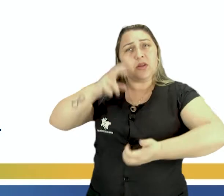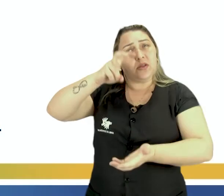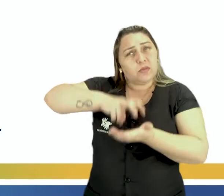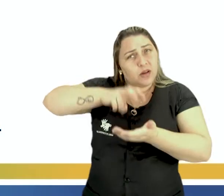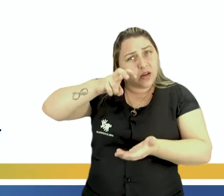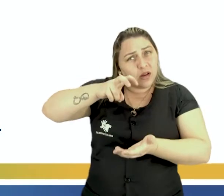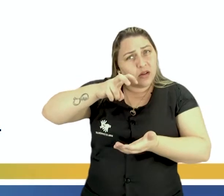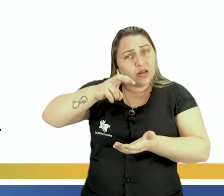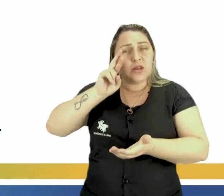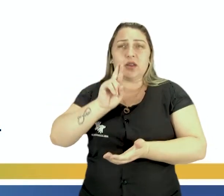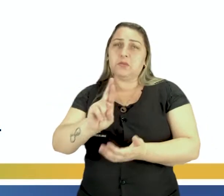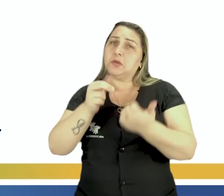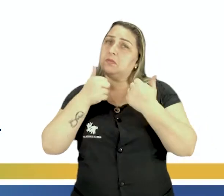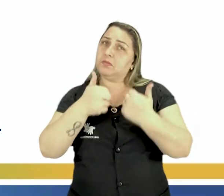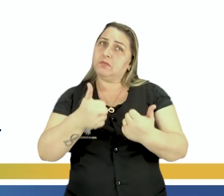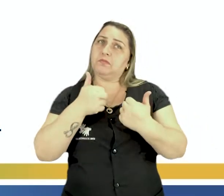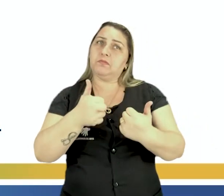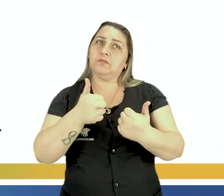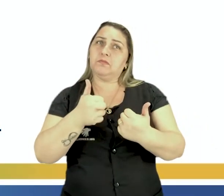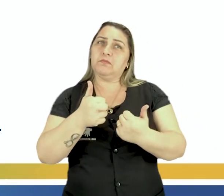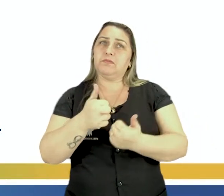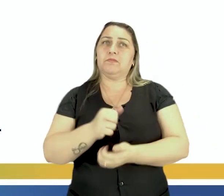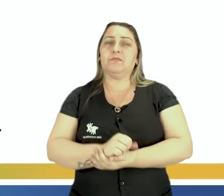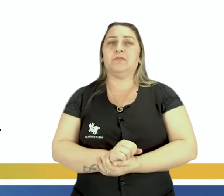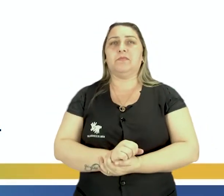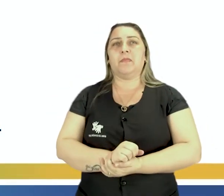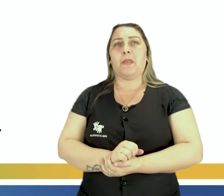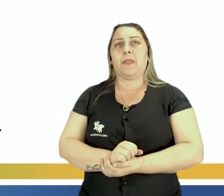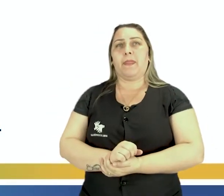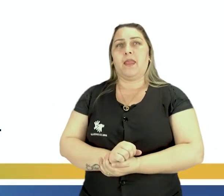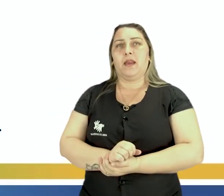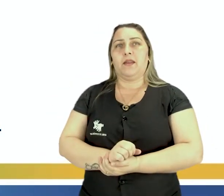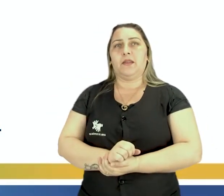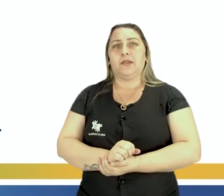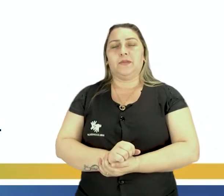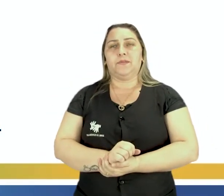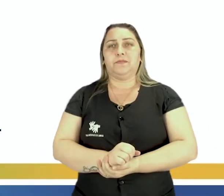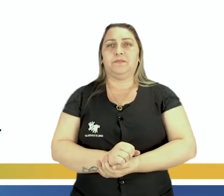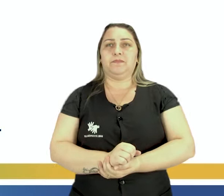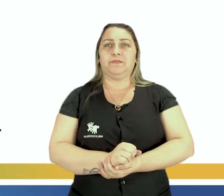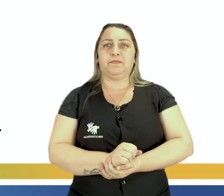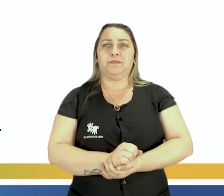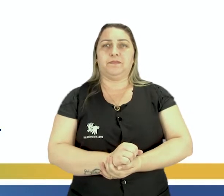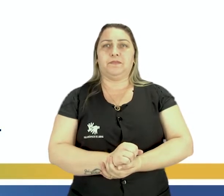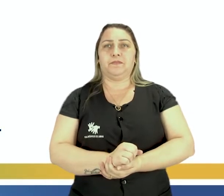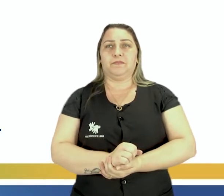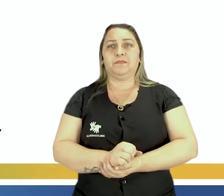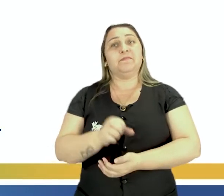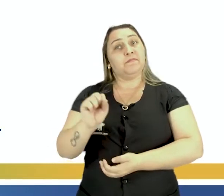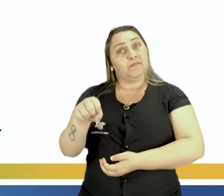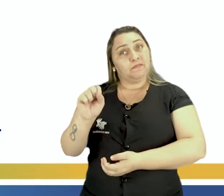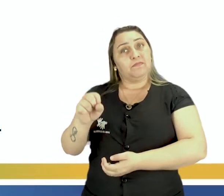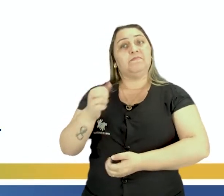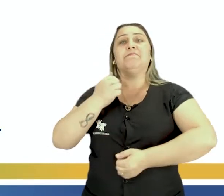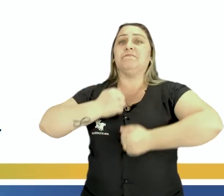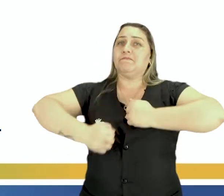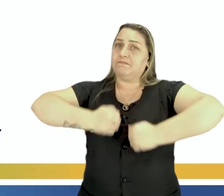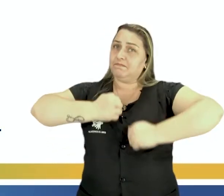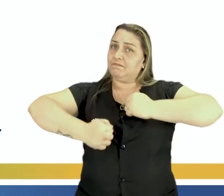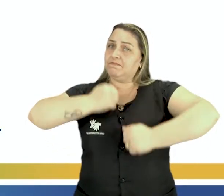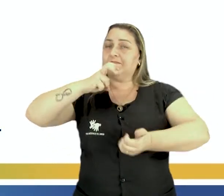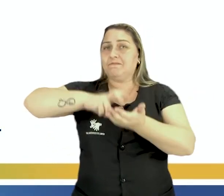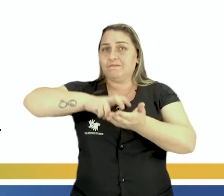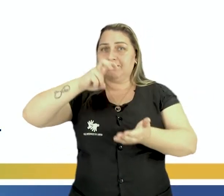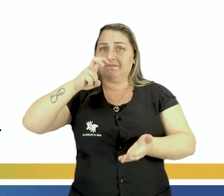manhã? Resposta positiva: Yes, she takes a shower in the morning. Sim, ela toma banho